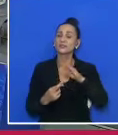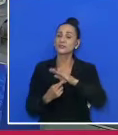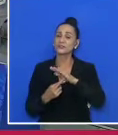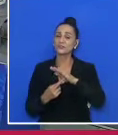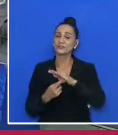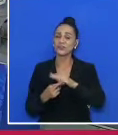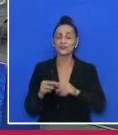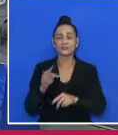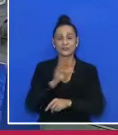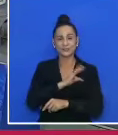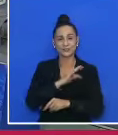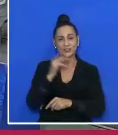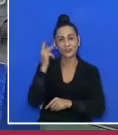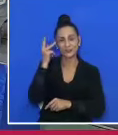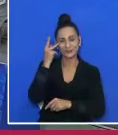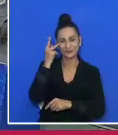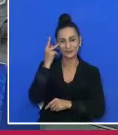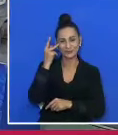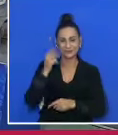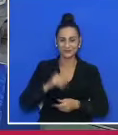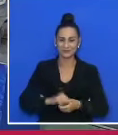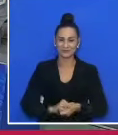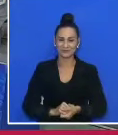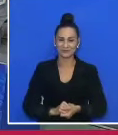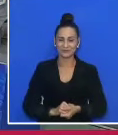no Terminal Rodoviário Tietê, em São Paulo.